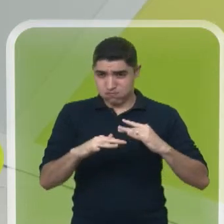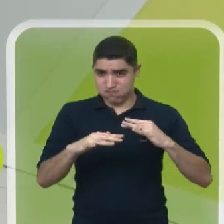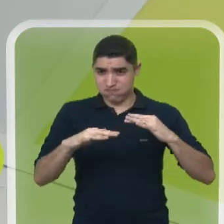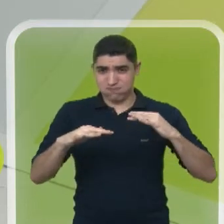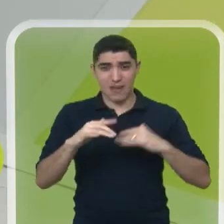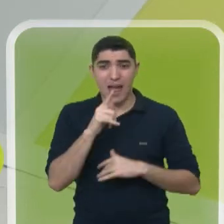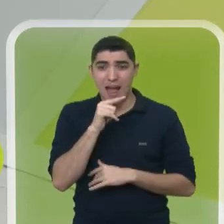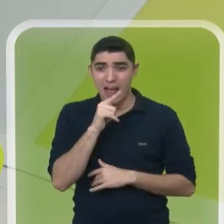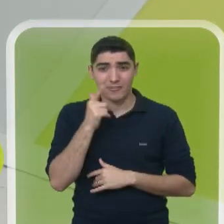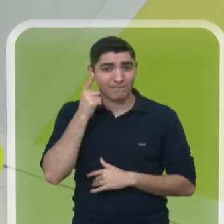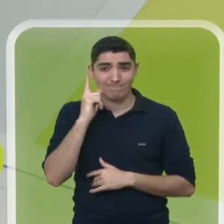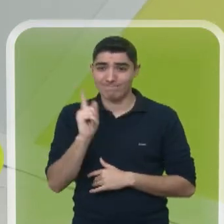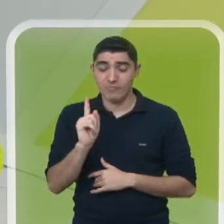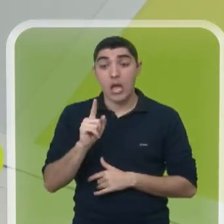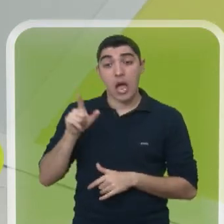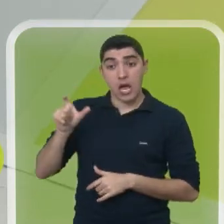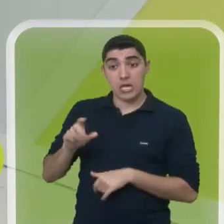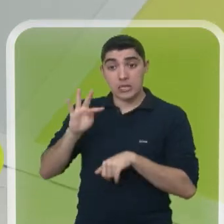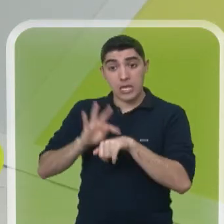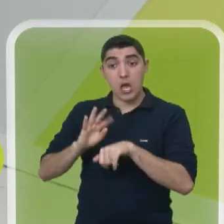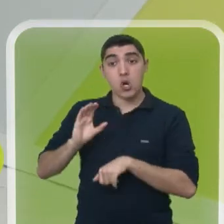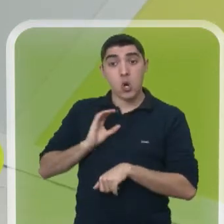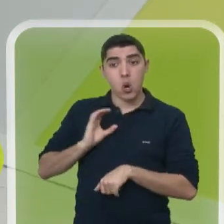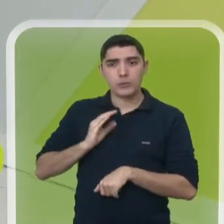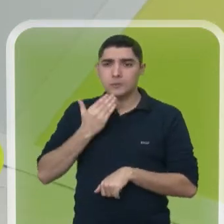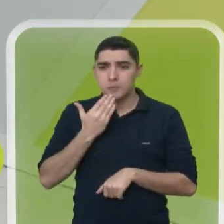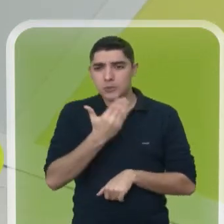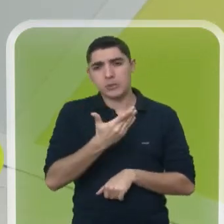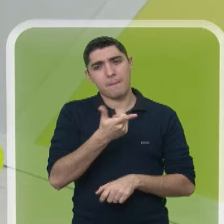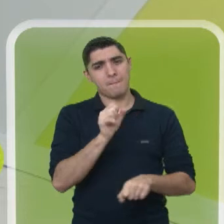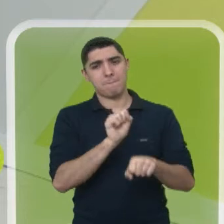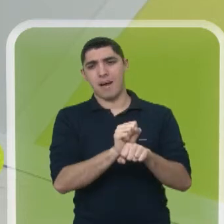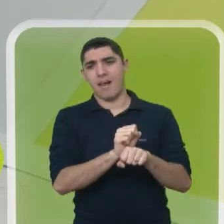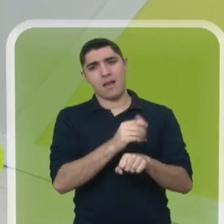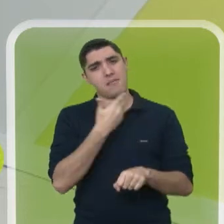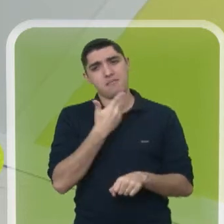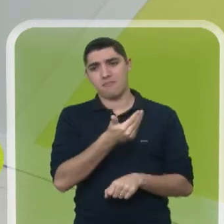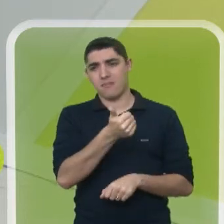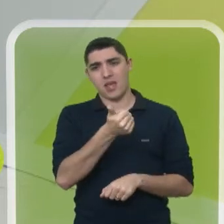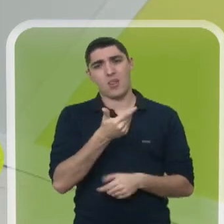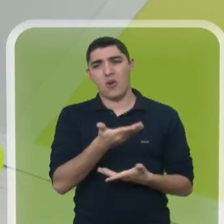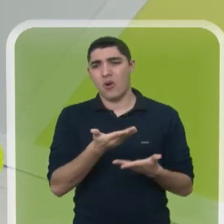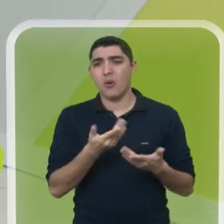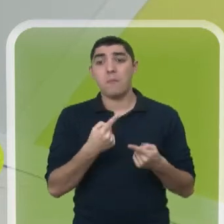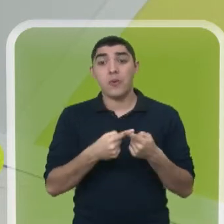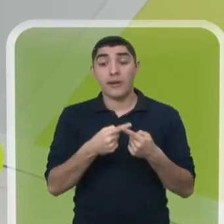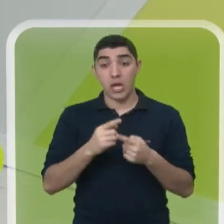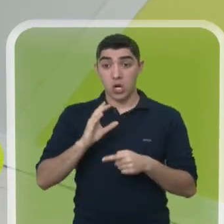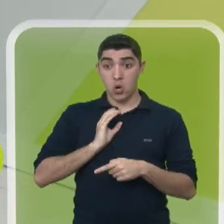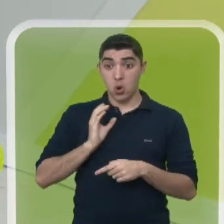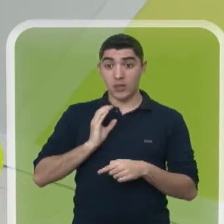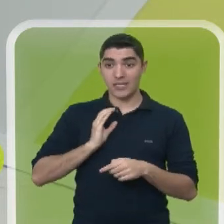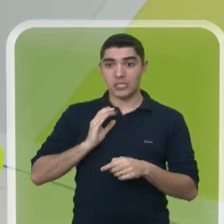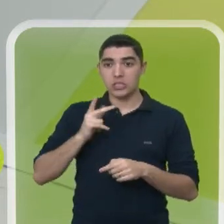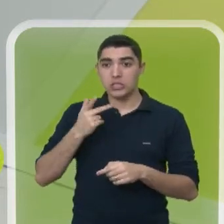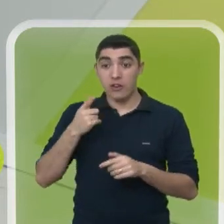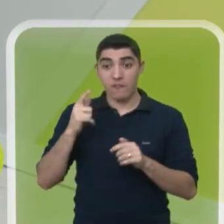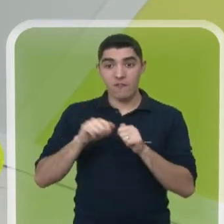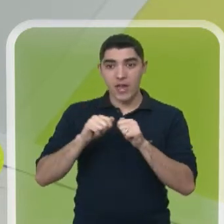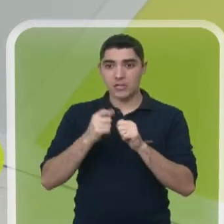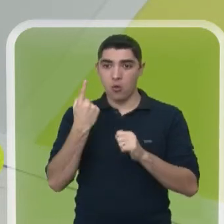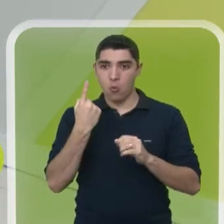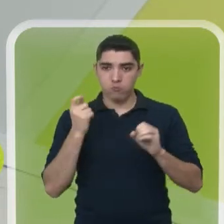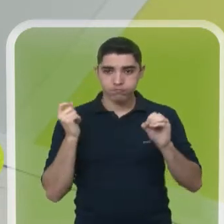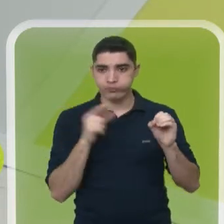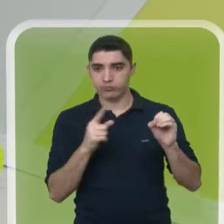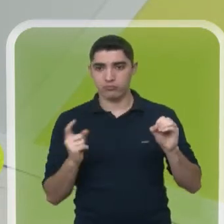E, inclusive, o técnico do Corinthians, o Arthur Elias, queria que parasse a partida antes mesmo do Corinthians ter feito o primeiro gol. O primeiro gol do Corinthians saiu da